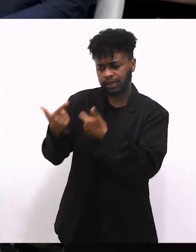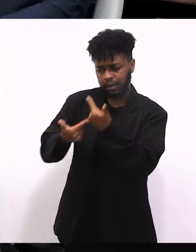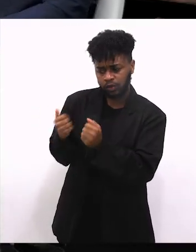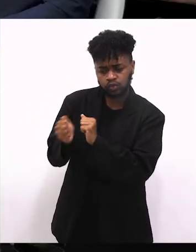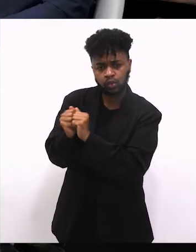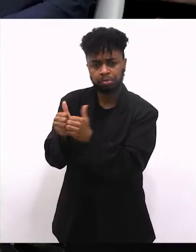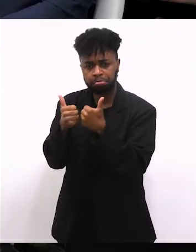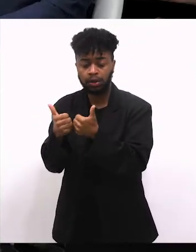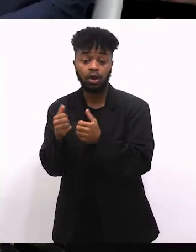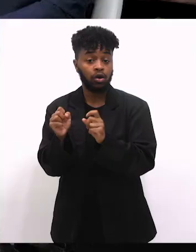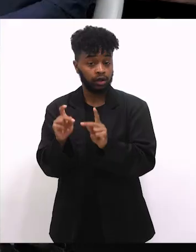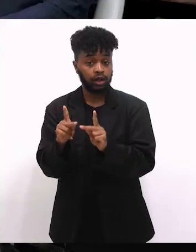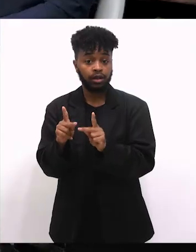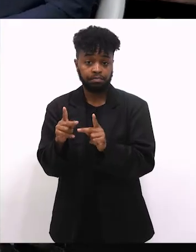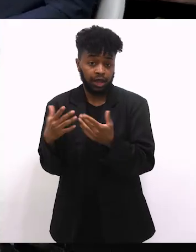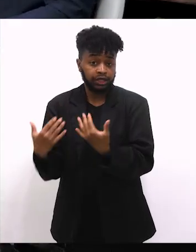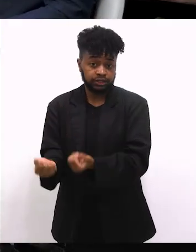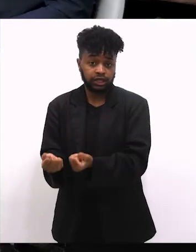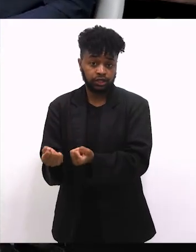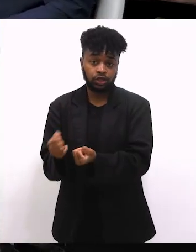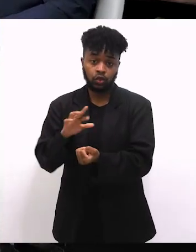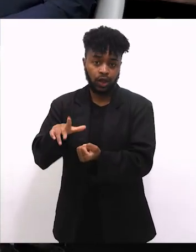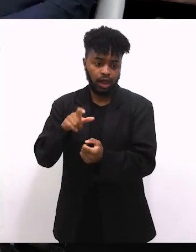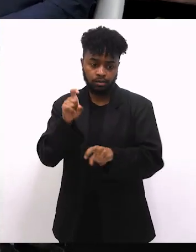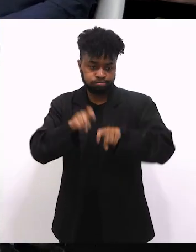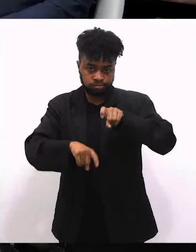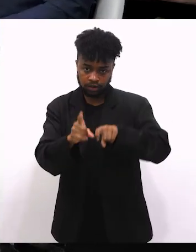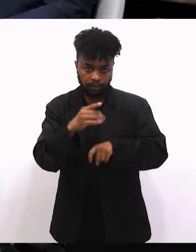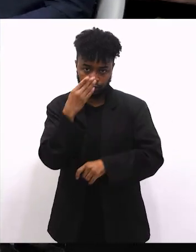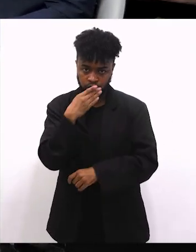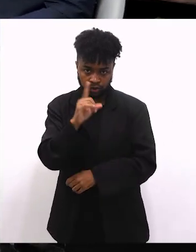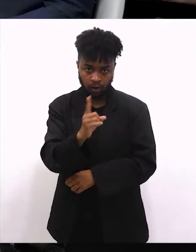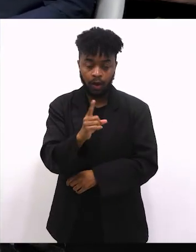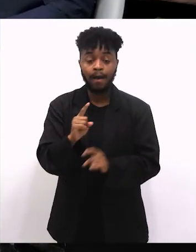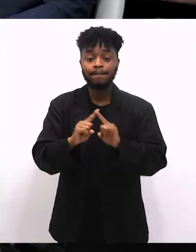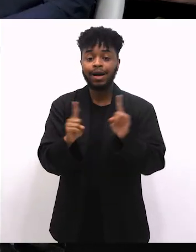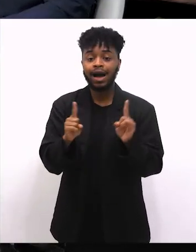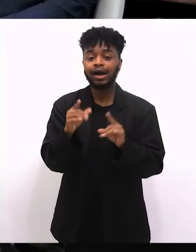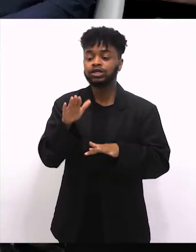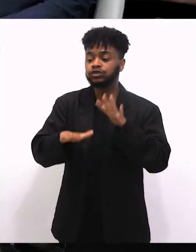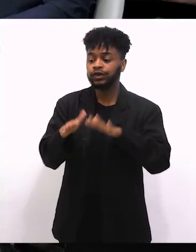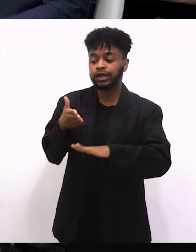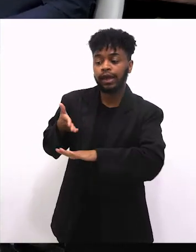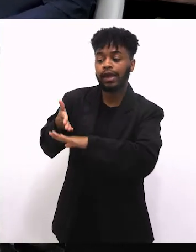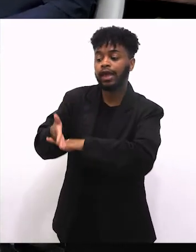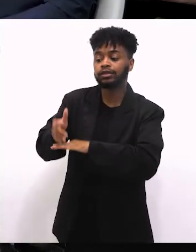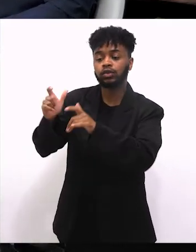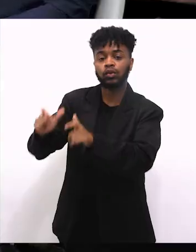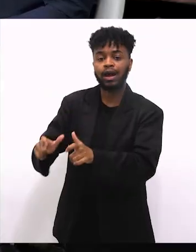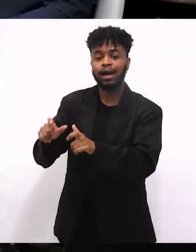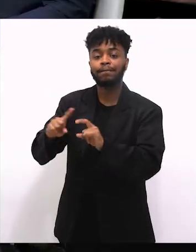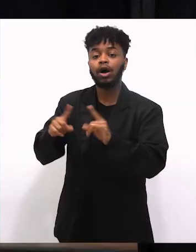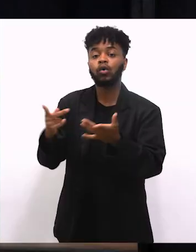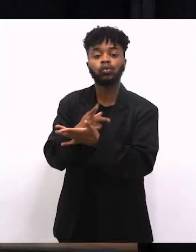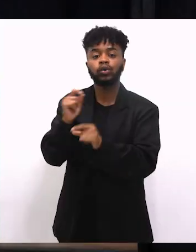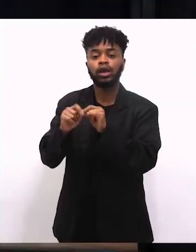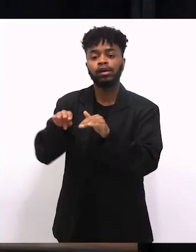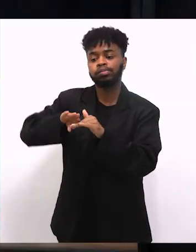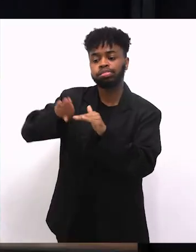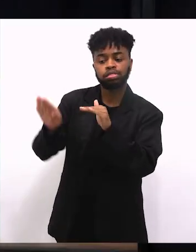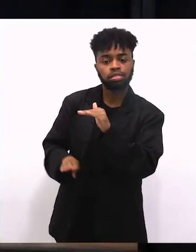é de fim, né, sexual, como uma profissional do sexo, e acabam se convertendo ali num processo de